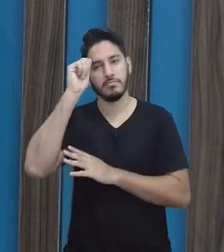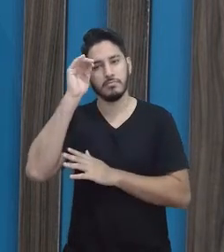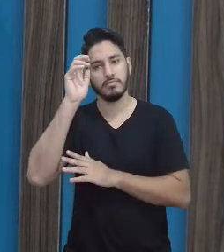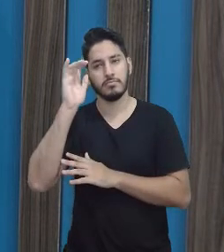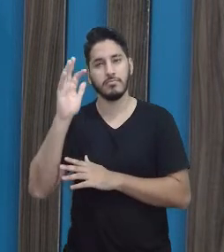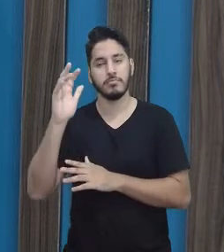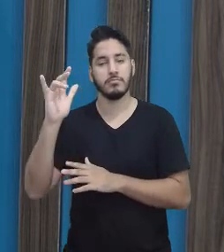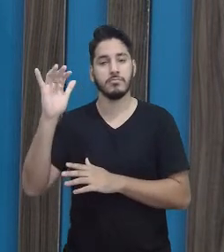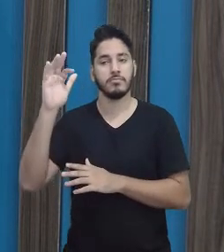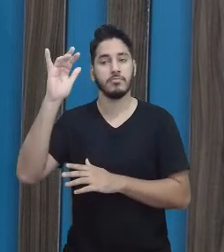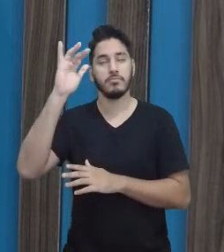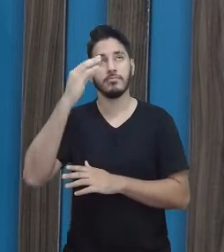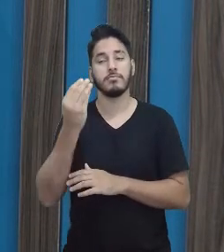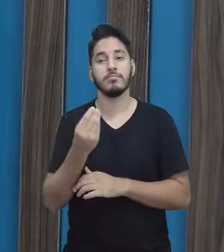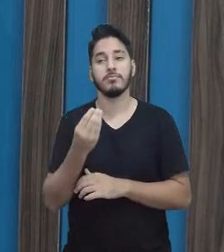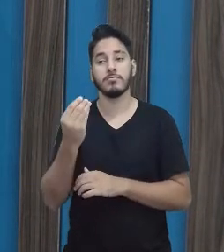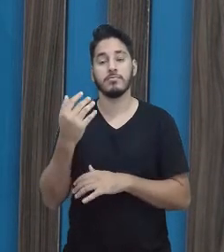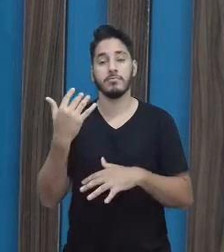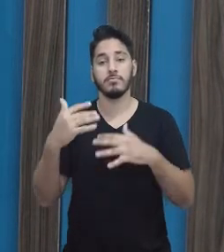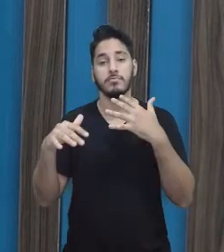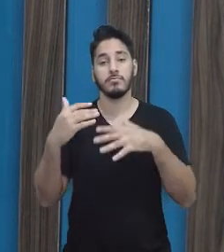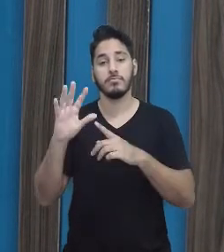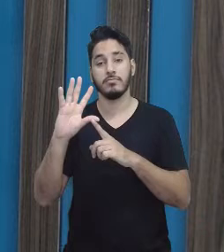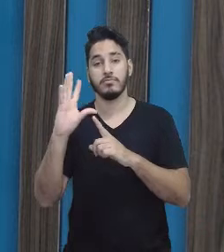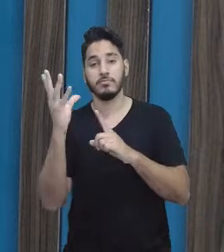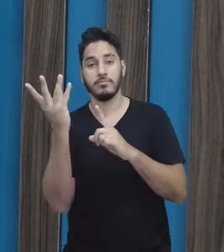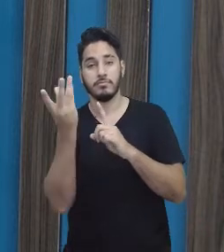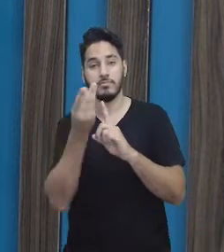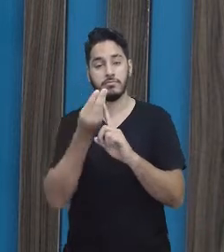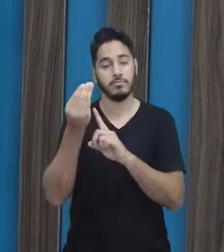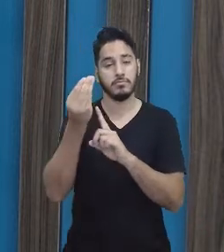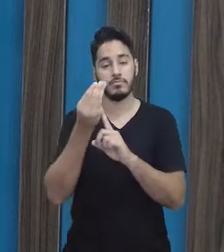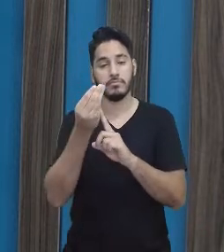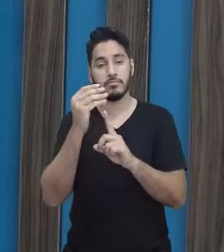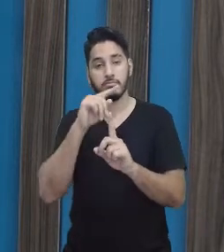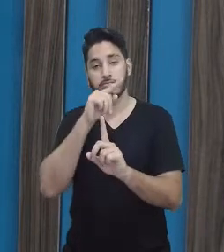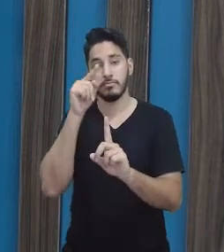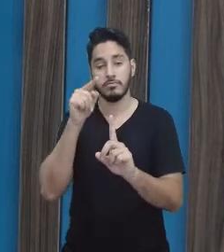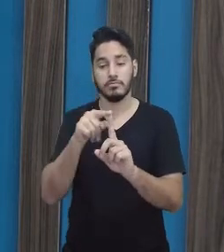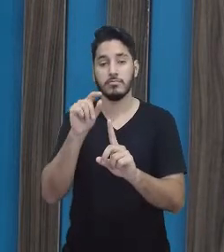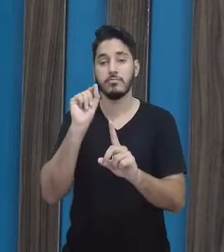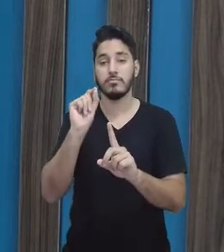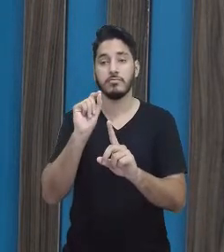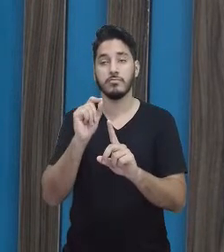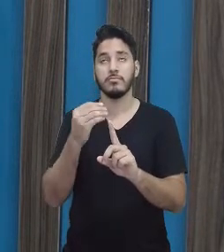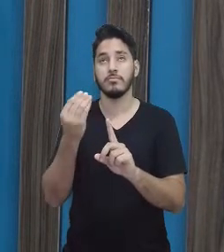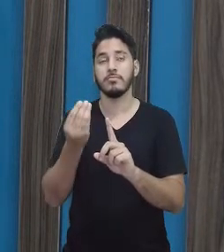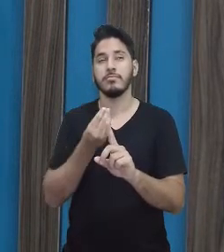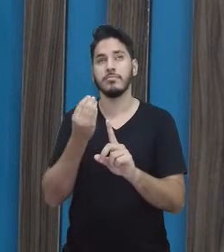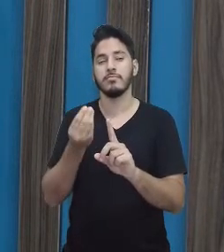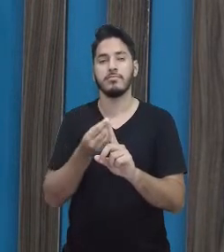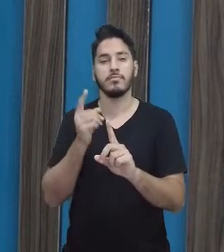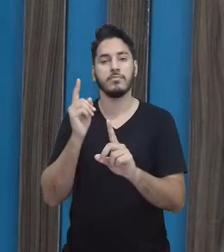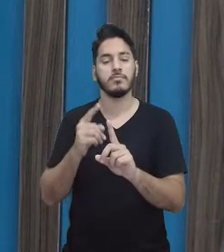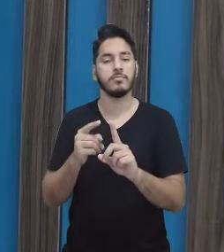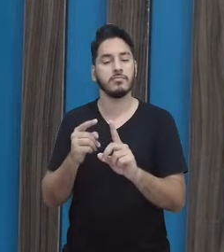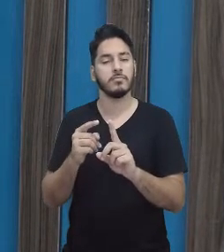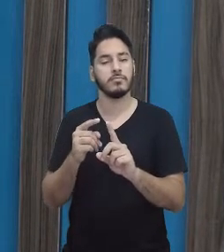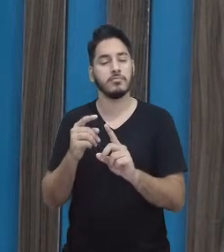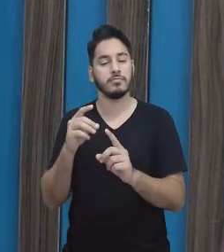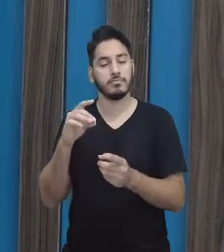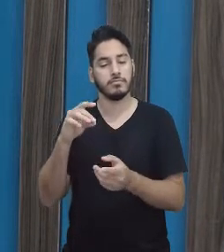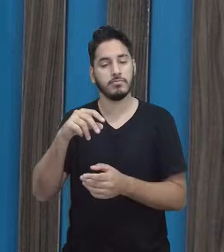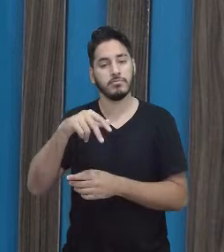né, desse movimento artístico, né, cujo objetivo central era as raízes,